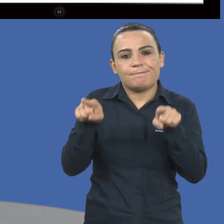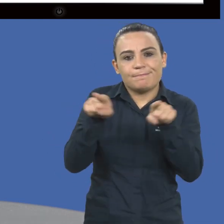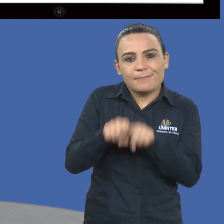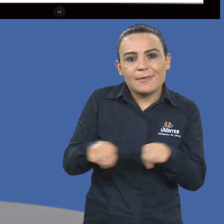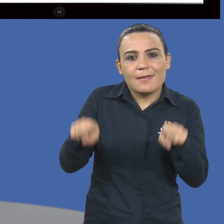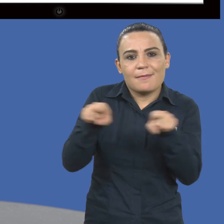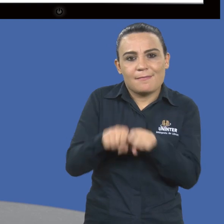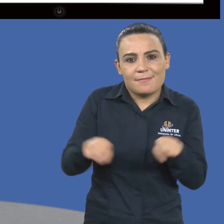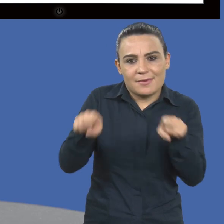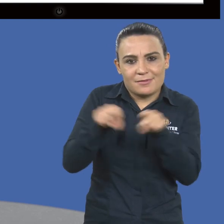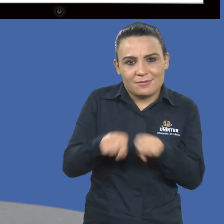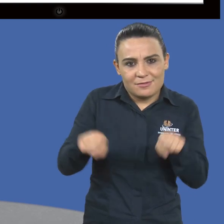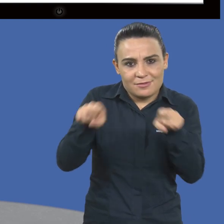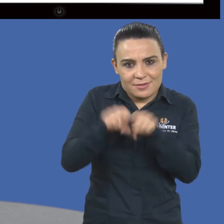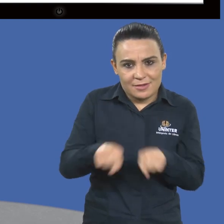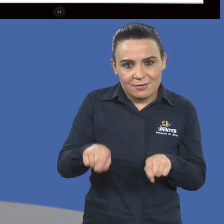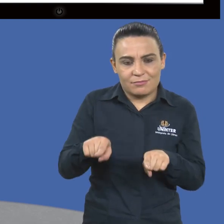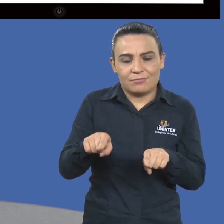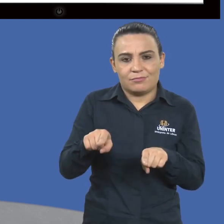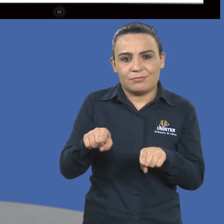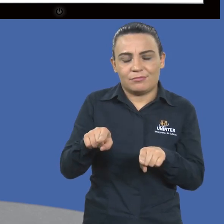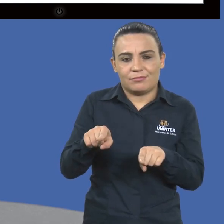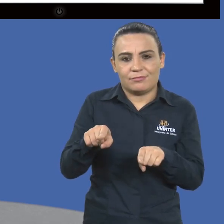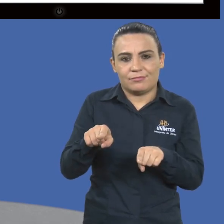dizer repetição